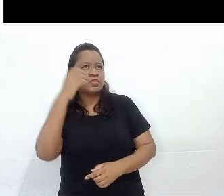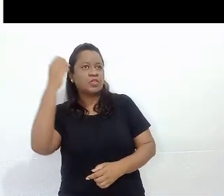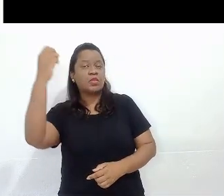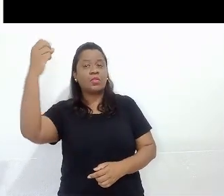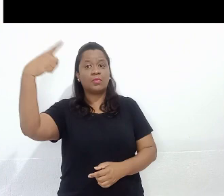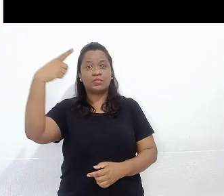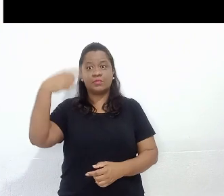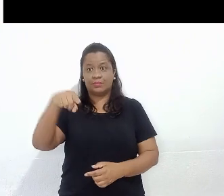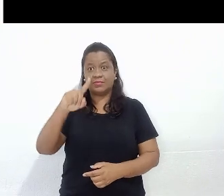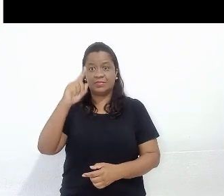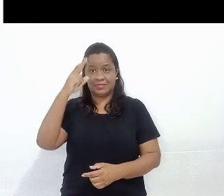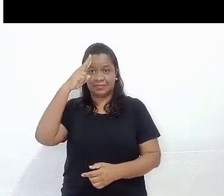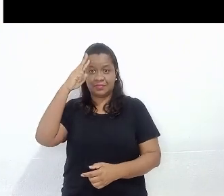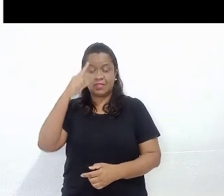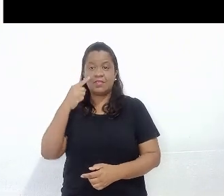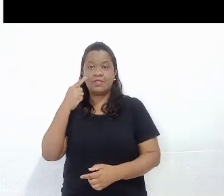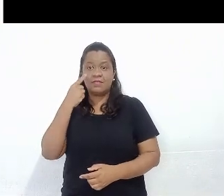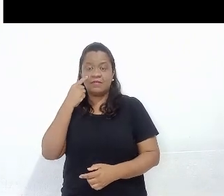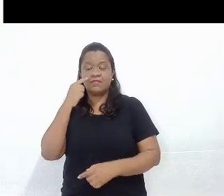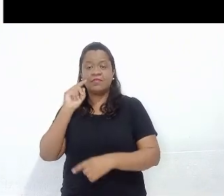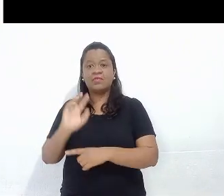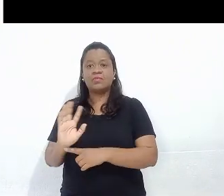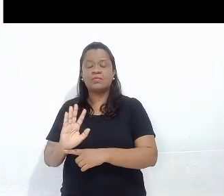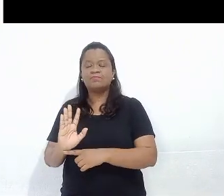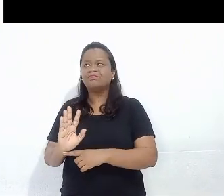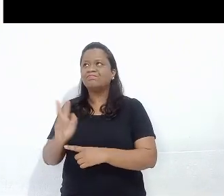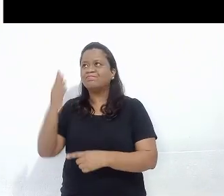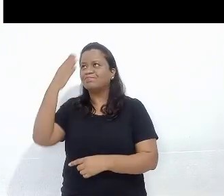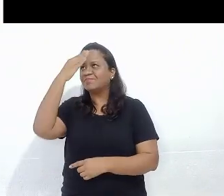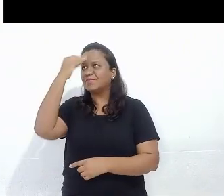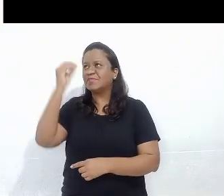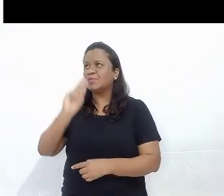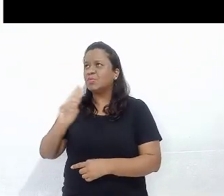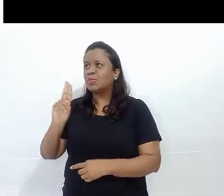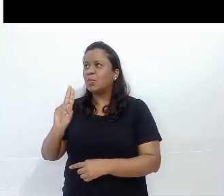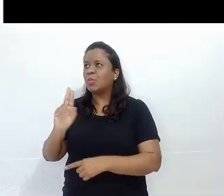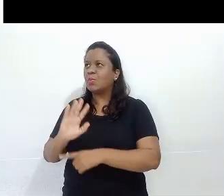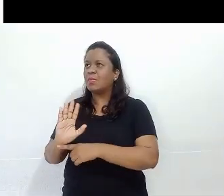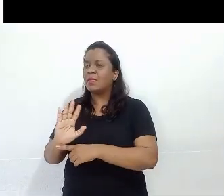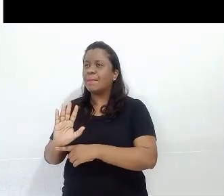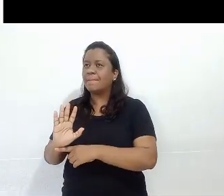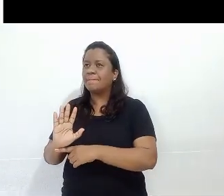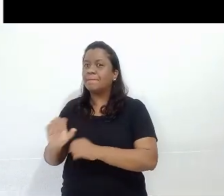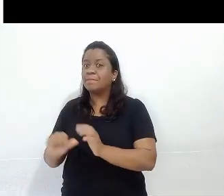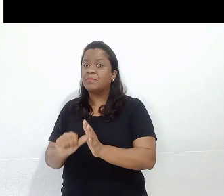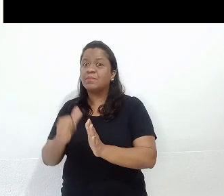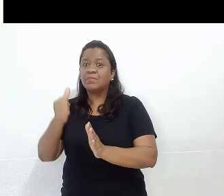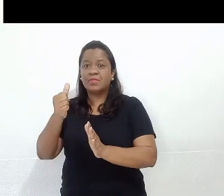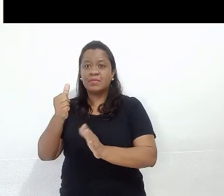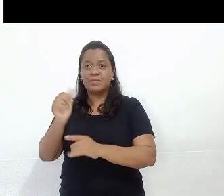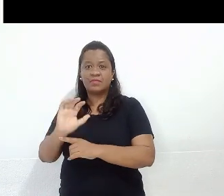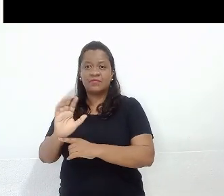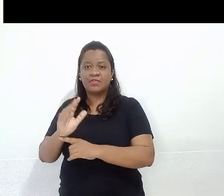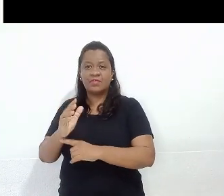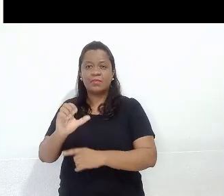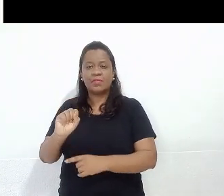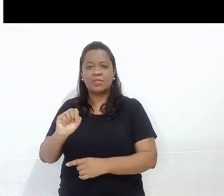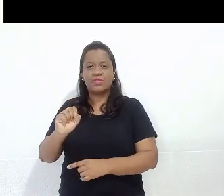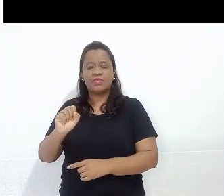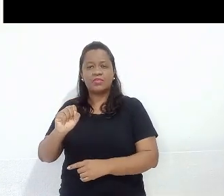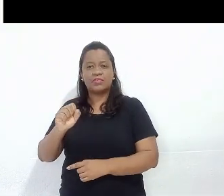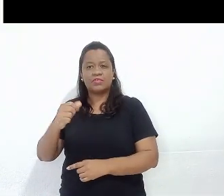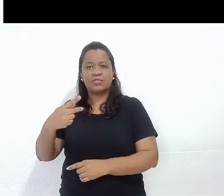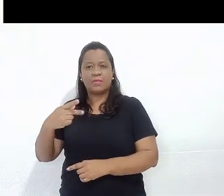vocês viram... Estou esquecendo o nome do filme. Aquele primeiro filme do Spike Lee, esqueci o nome